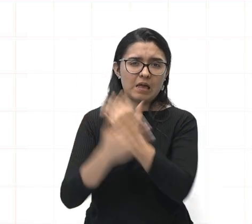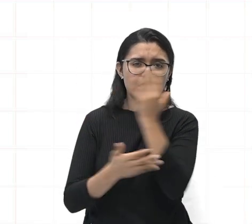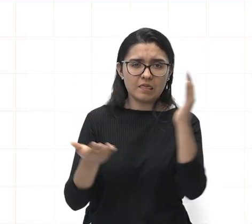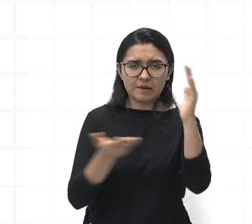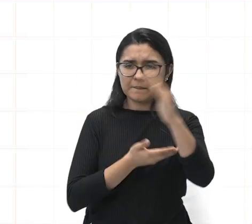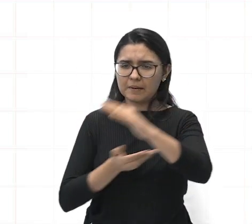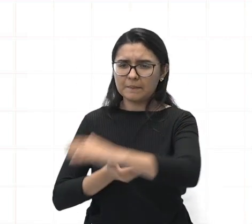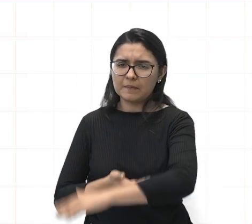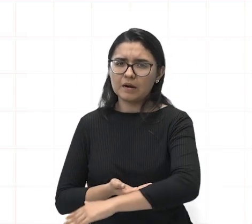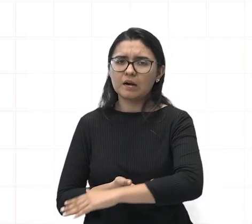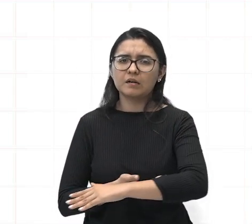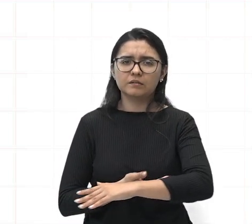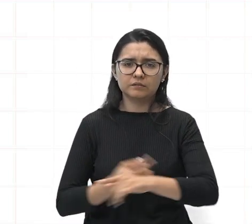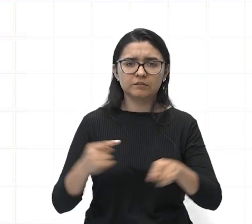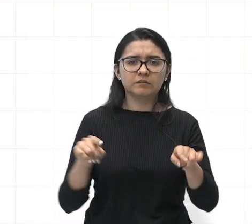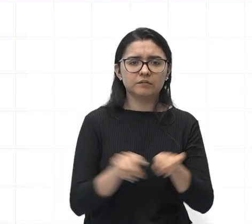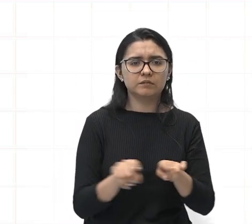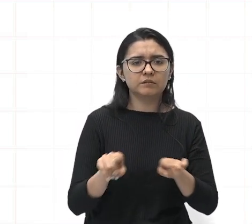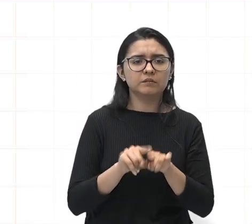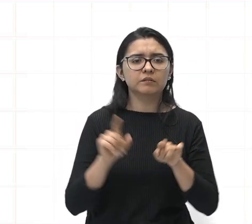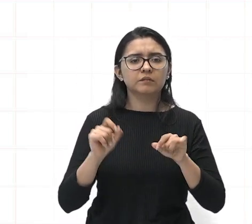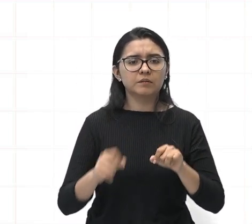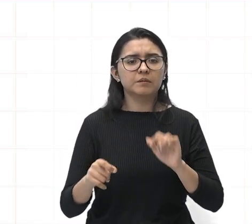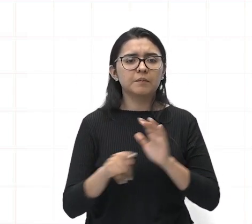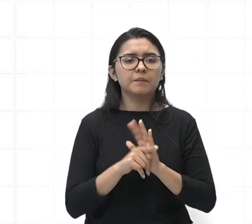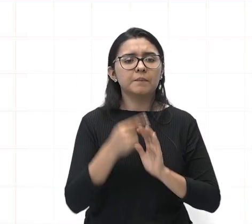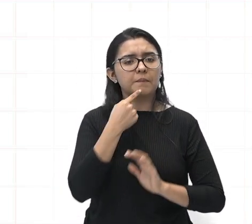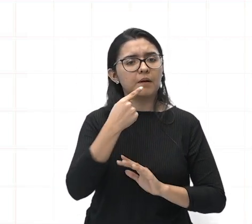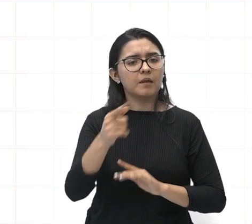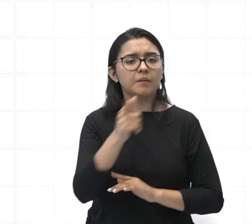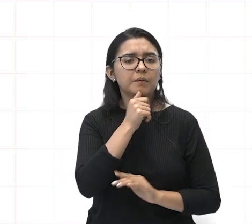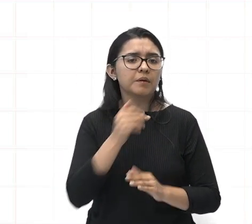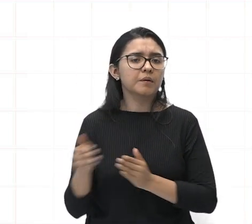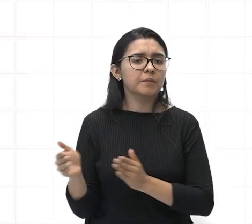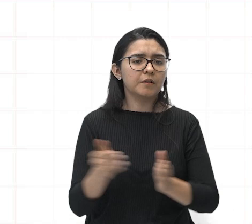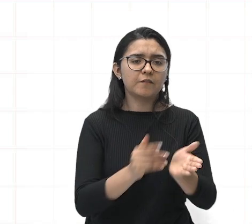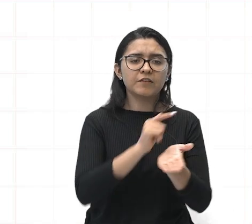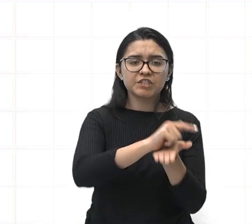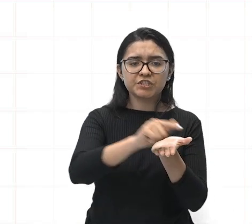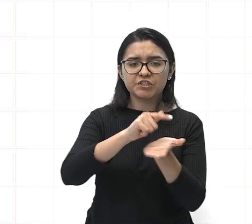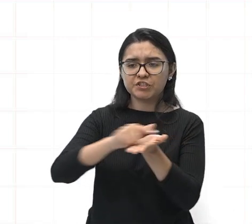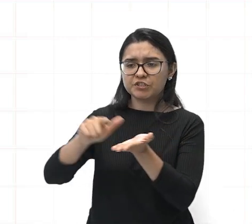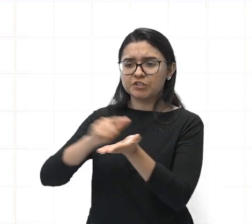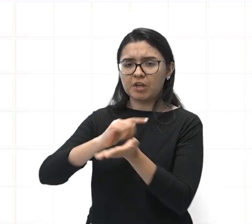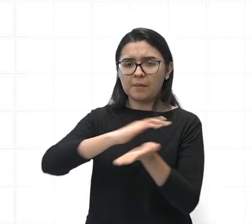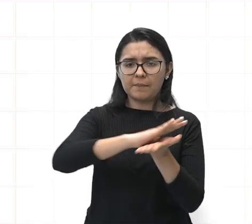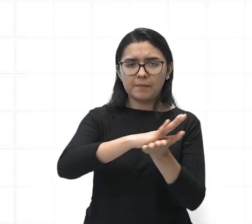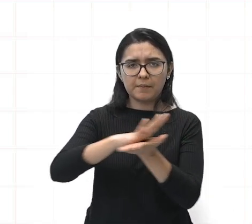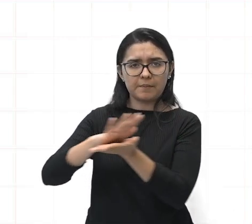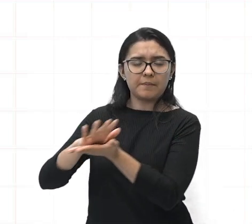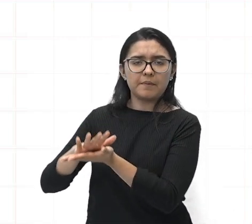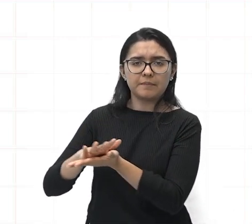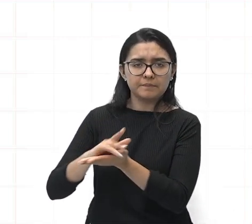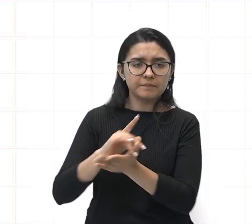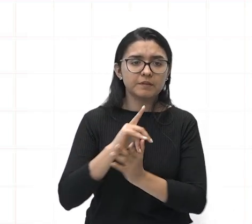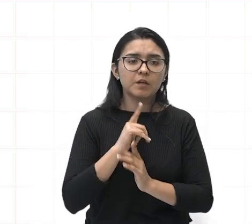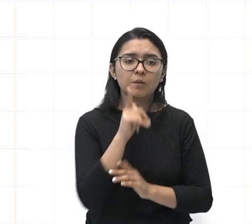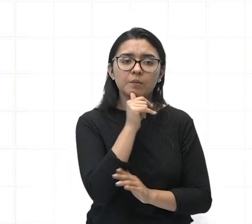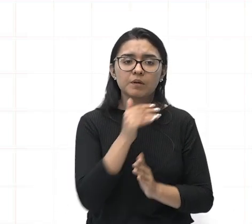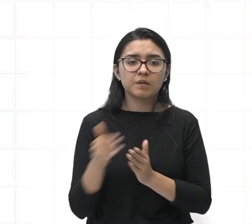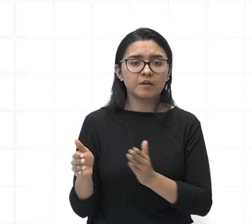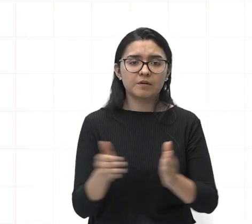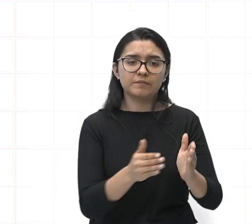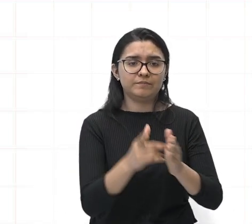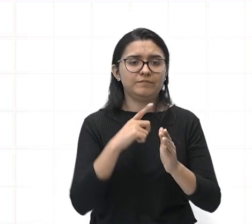desmatamento, onde a mata ciliar, a zona ripária dos rios, elas vão sendo ali destruídas, deixando esses rios